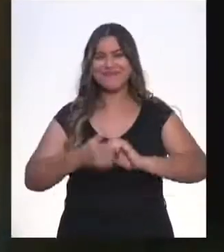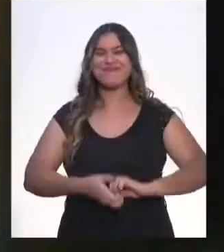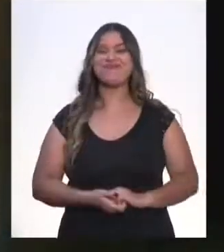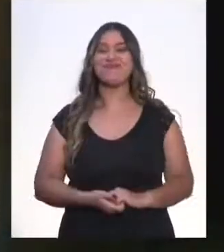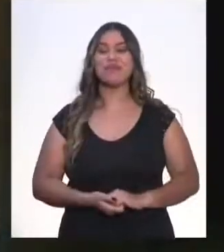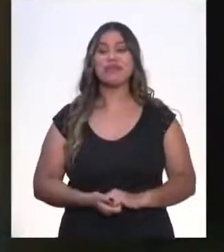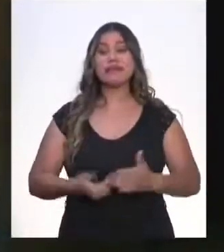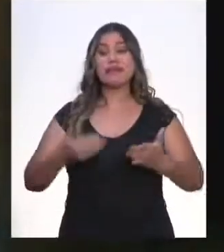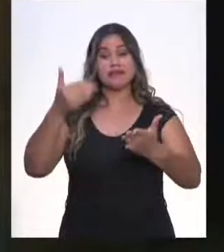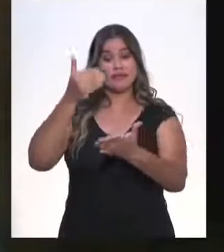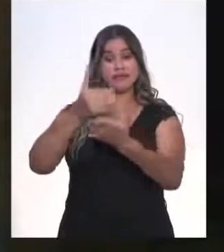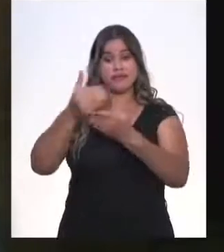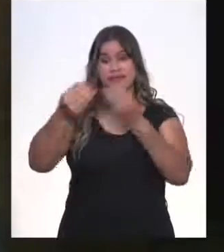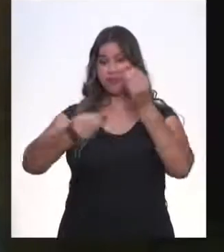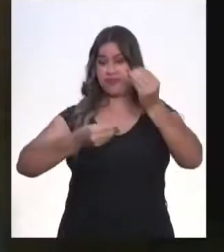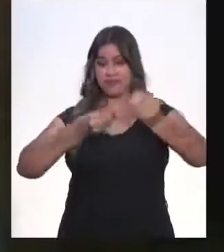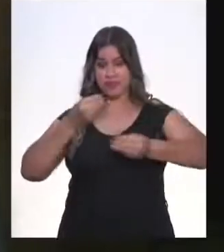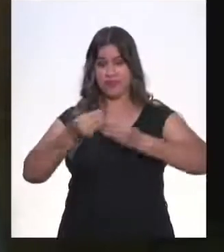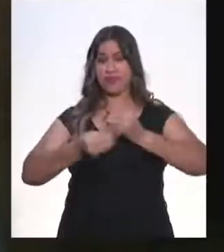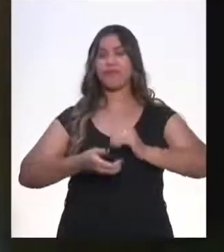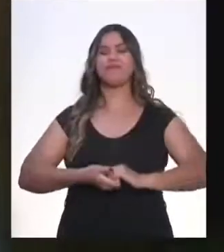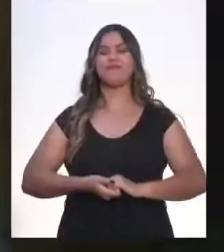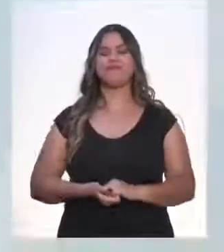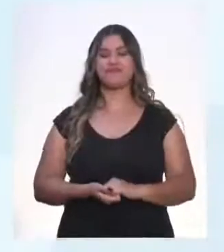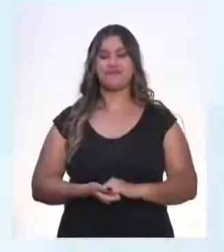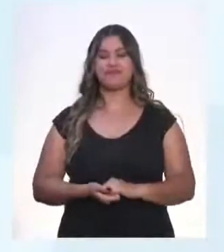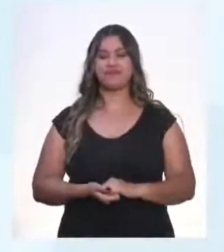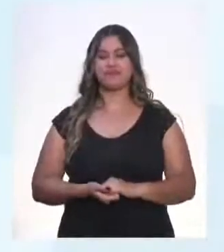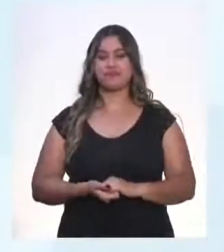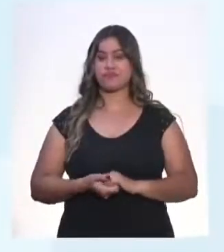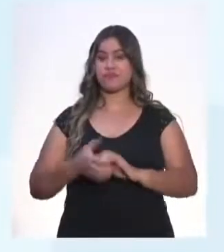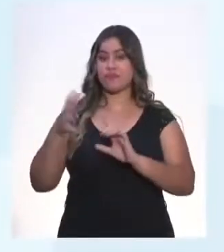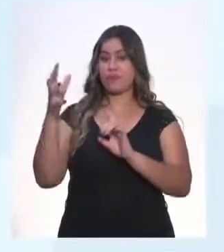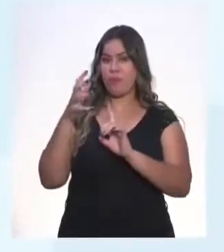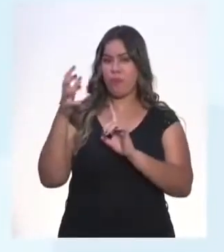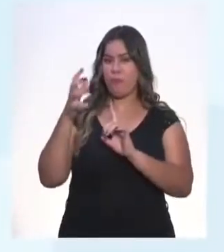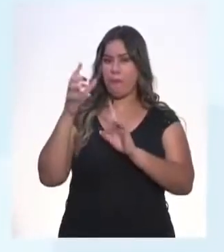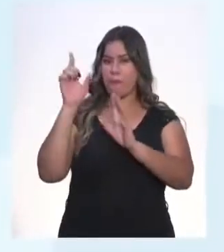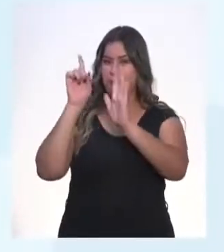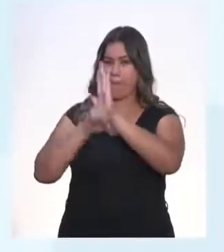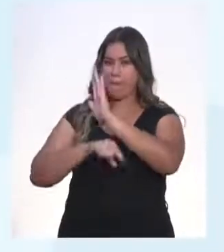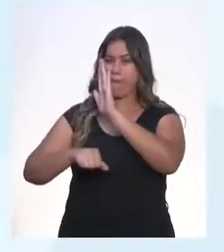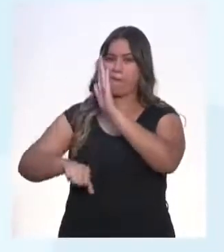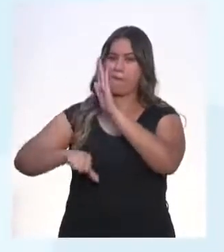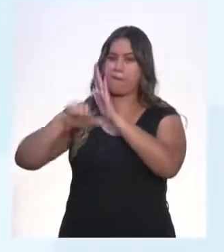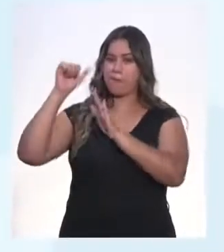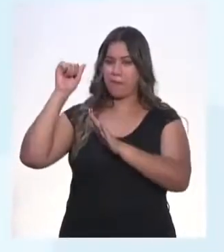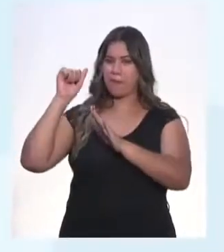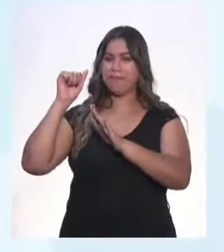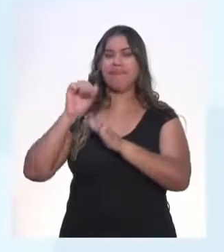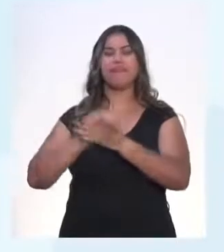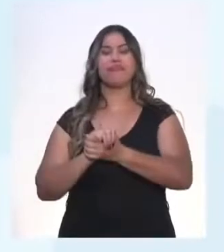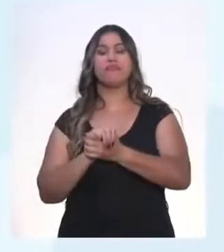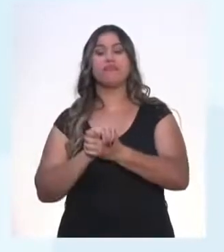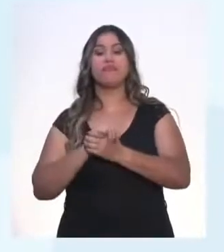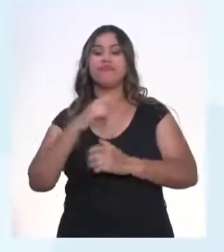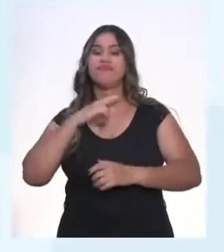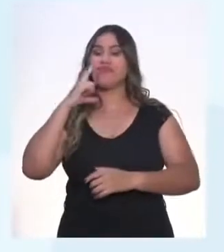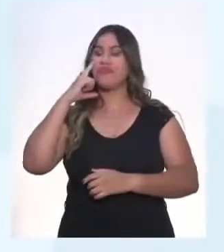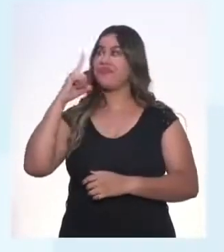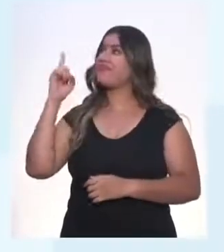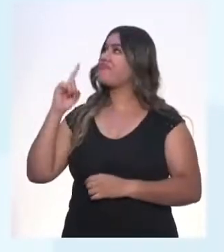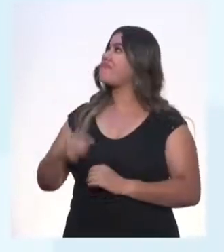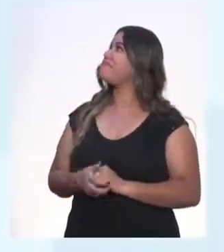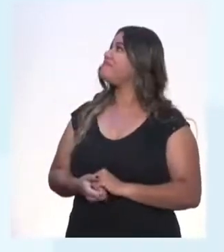Quero começar trazendo já uma primeira provocação para vocês. Uma questão que aparece aí na tela